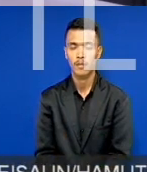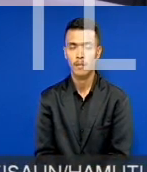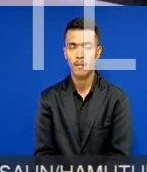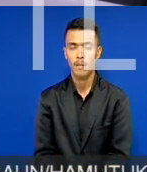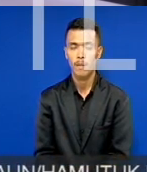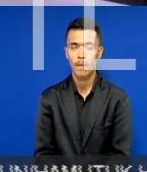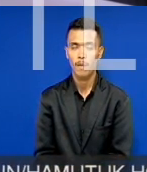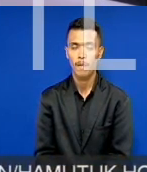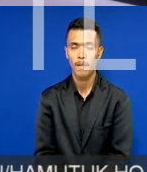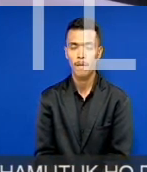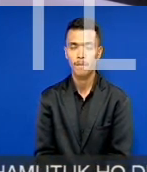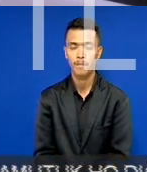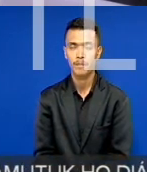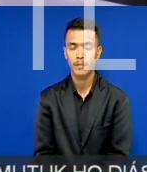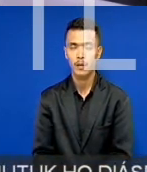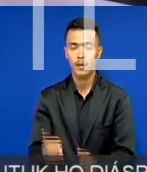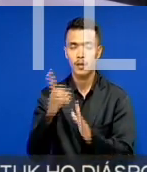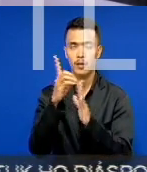mas dados não é bem, mas